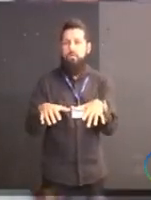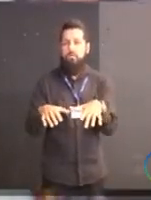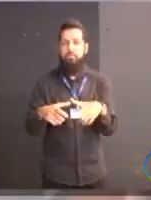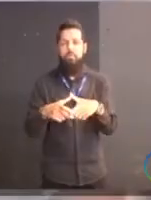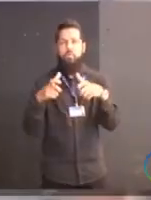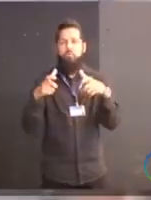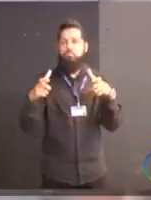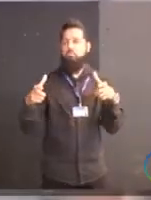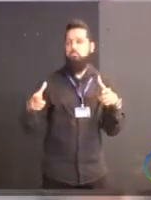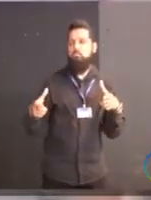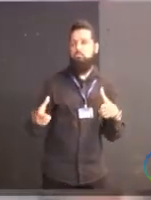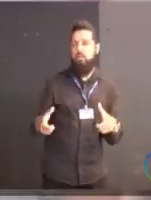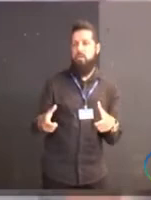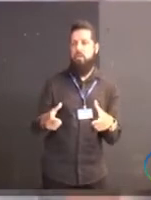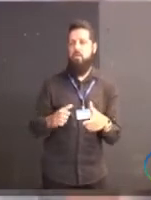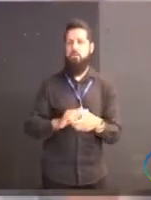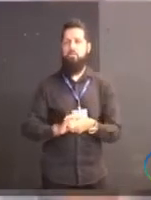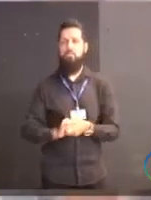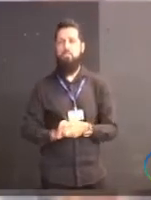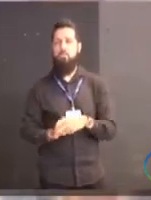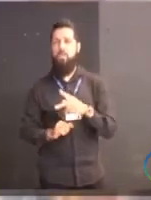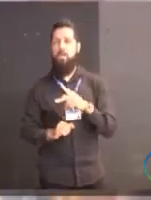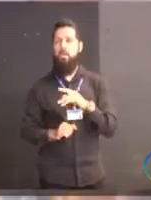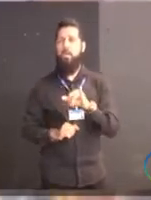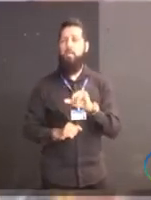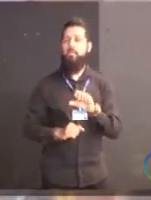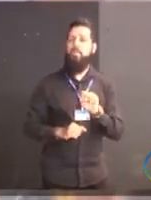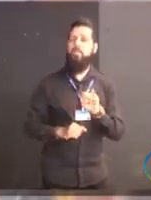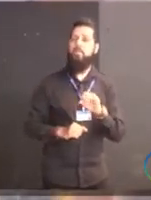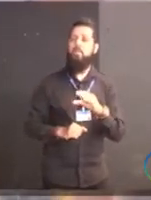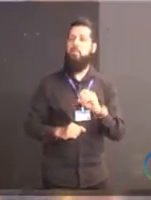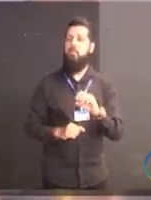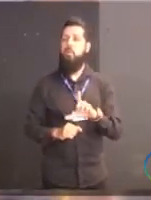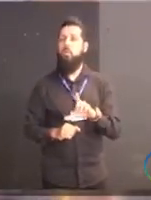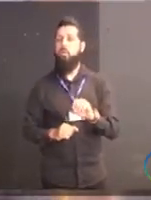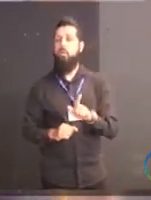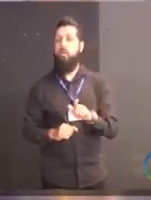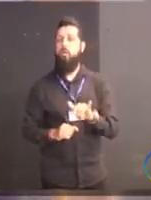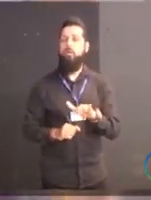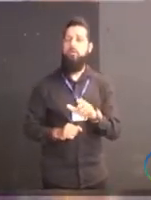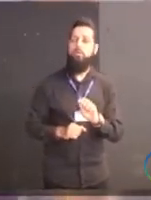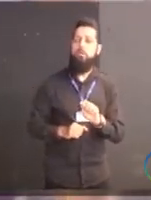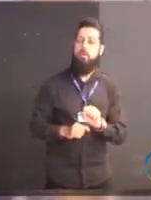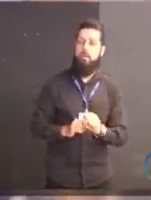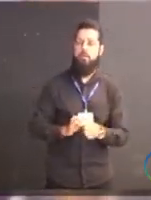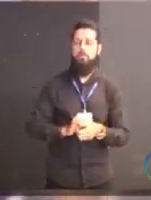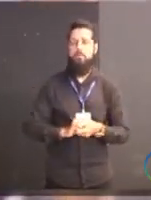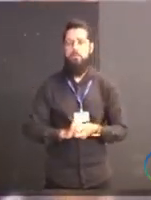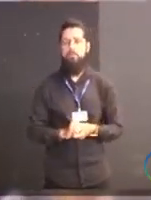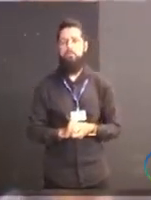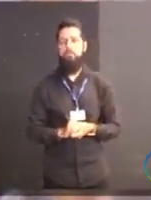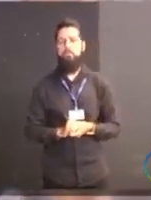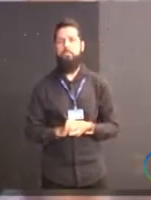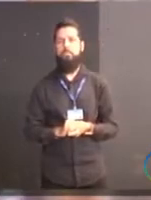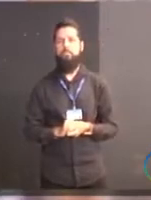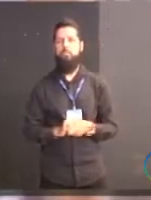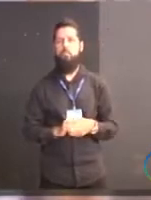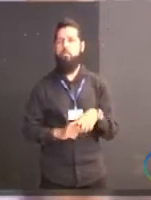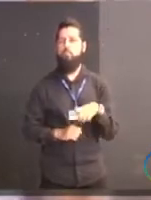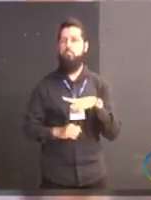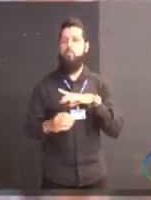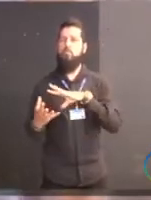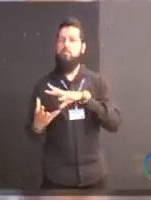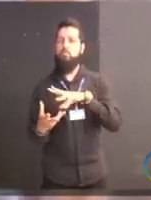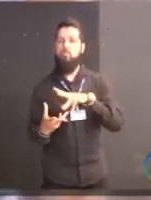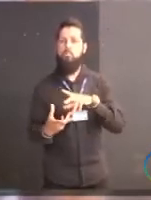calamidades psicológicas, como a Terra, no seu início, como habitação sólida, esteve